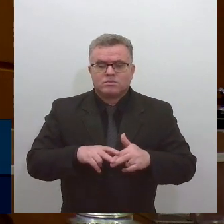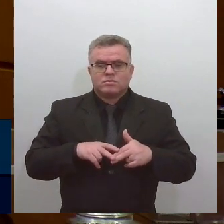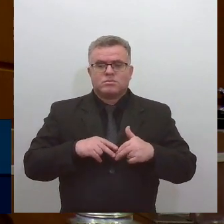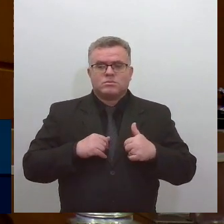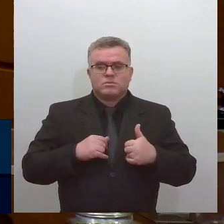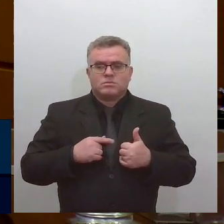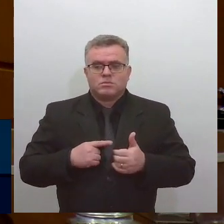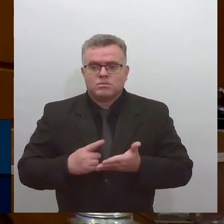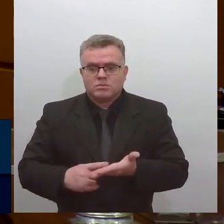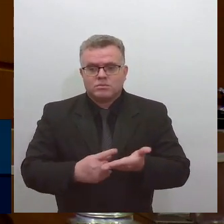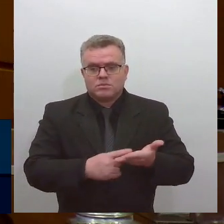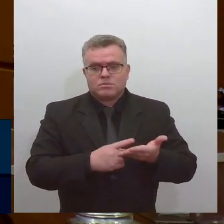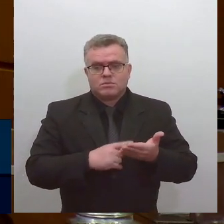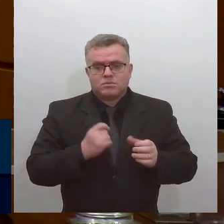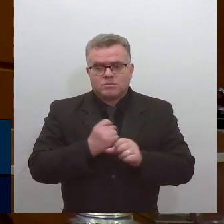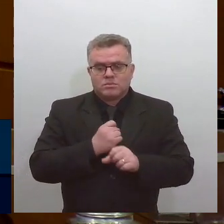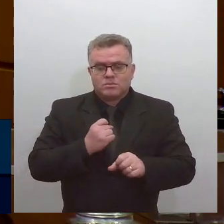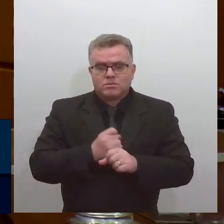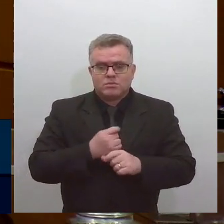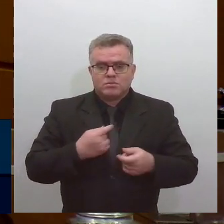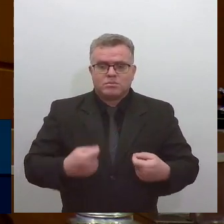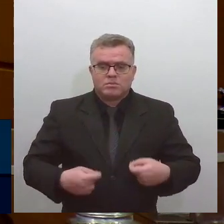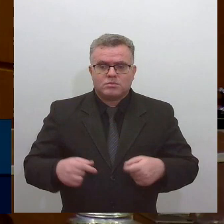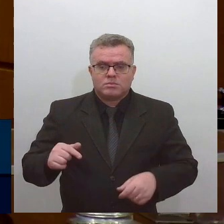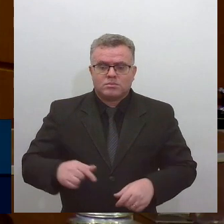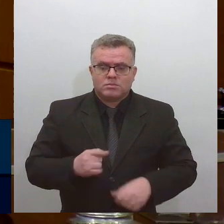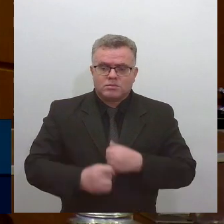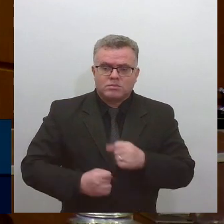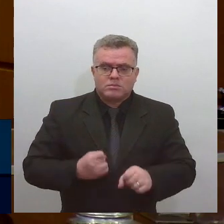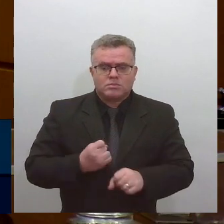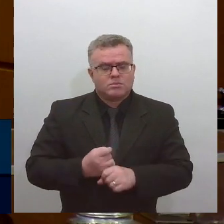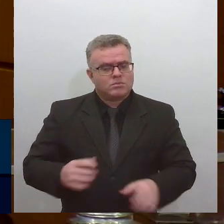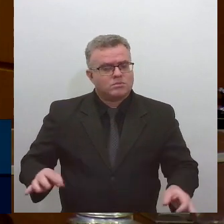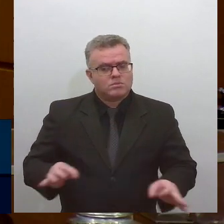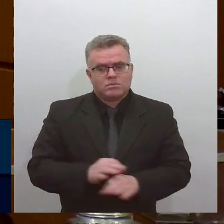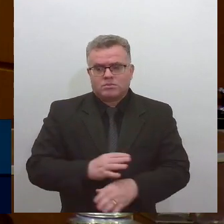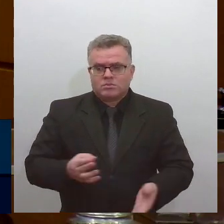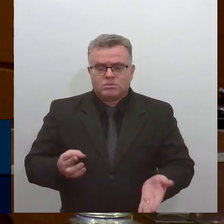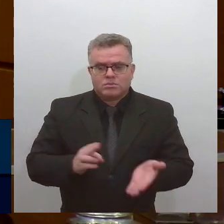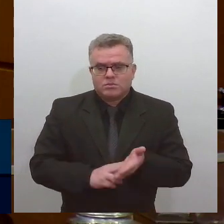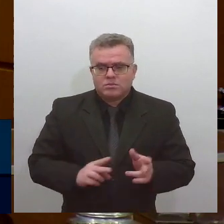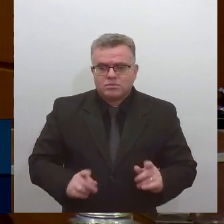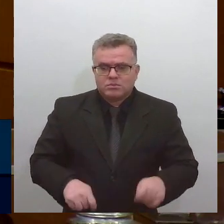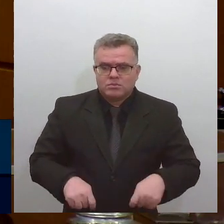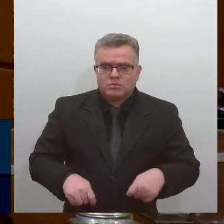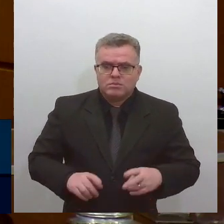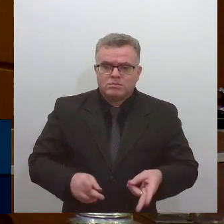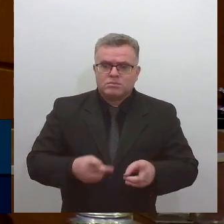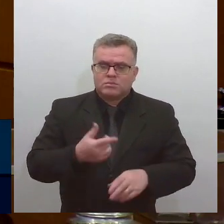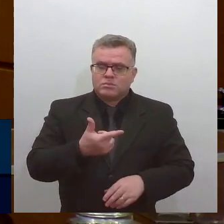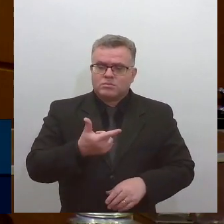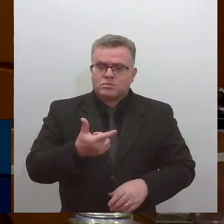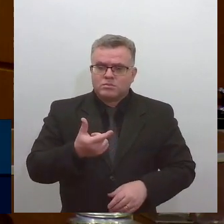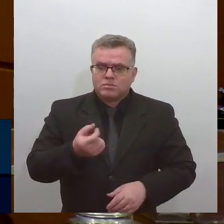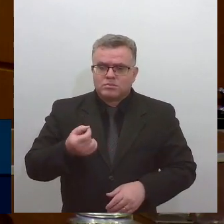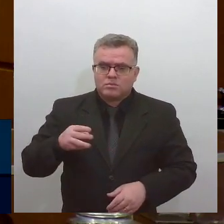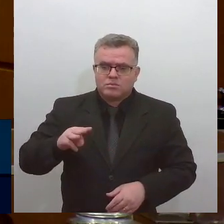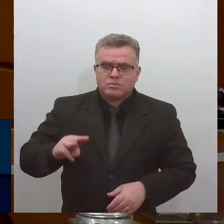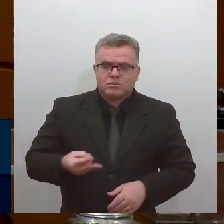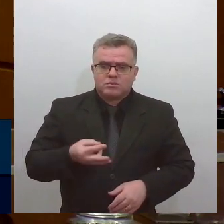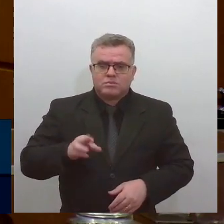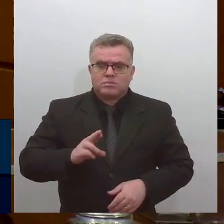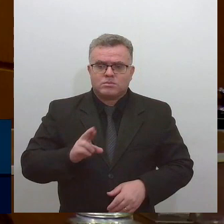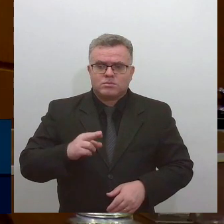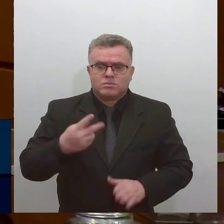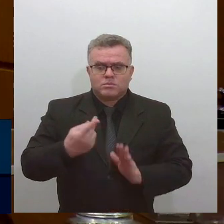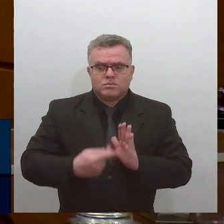ano esse ano a gente precisou de recursos de 20 milhões para fazer o projeto esse recurso já tá garantido